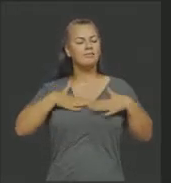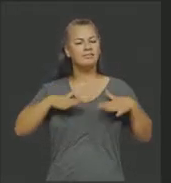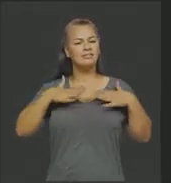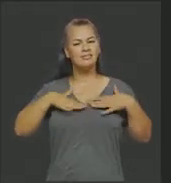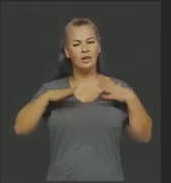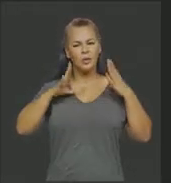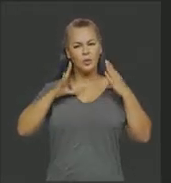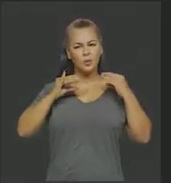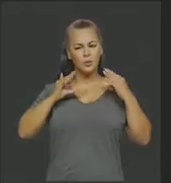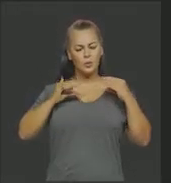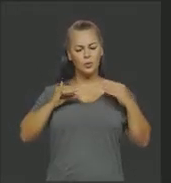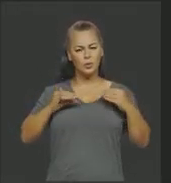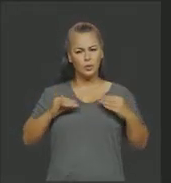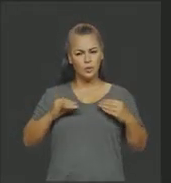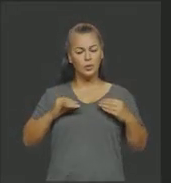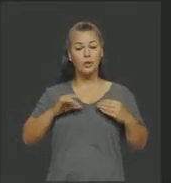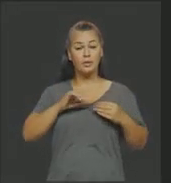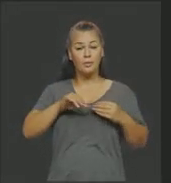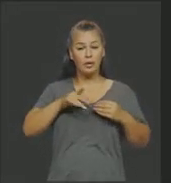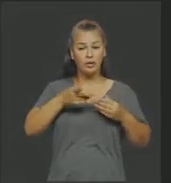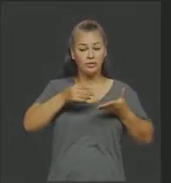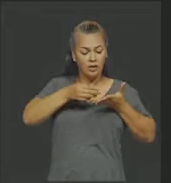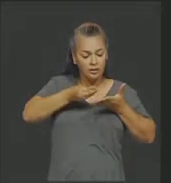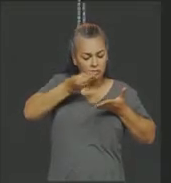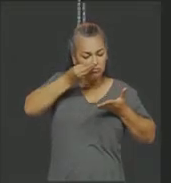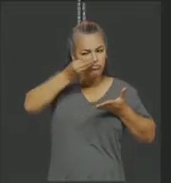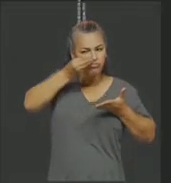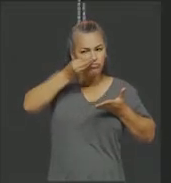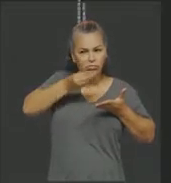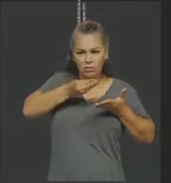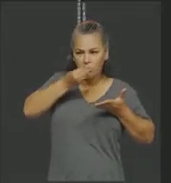E questões místicas, ok?